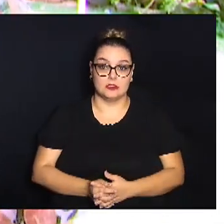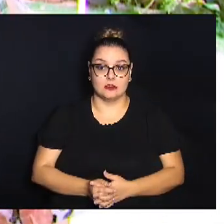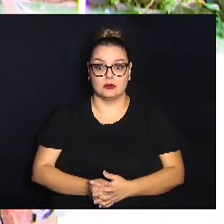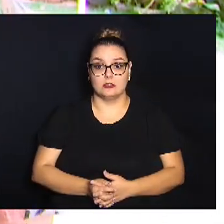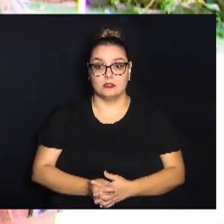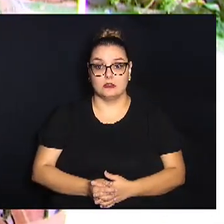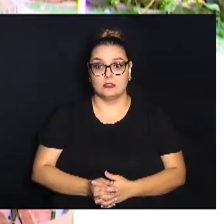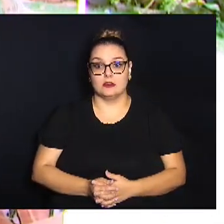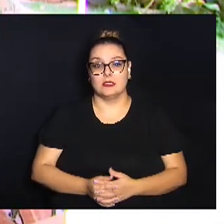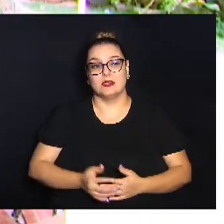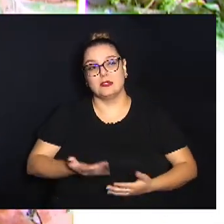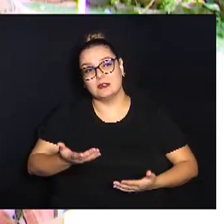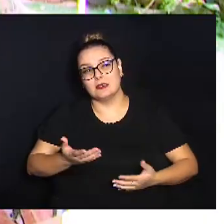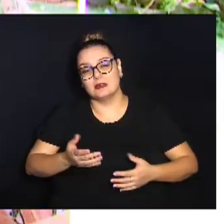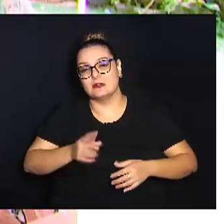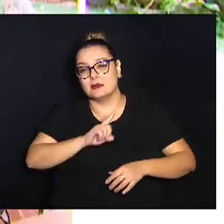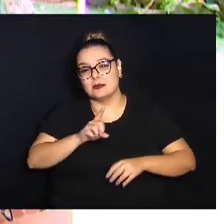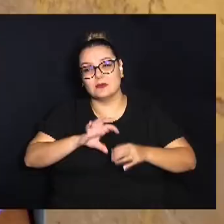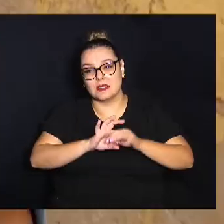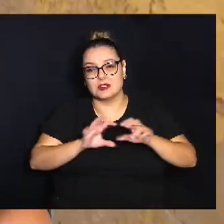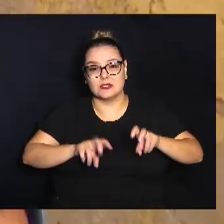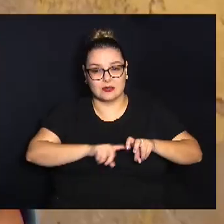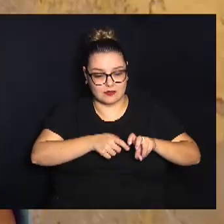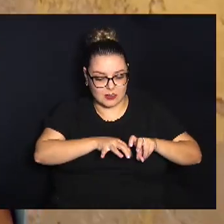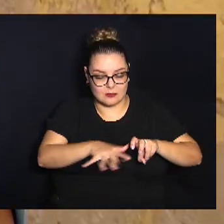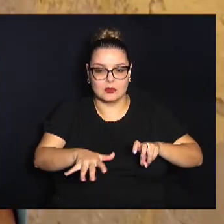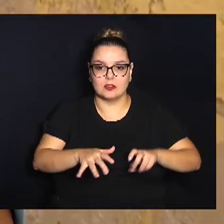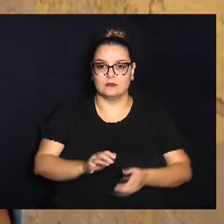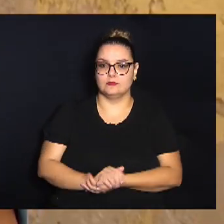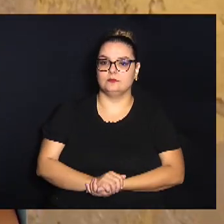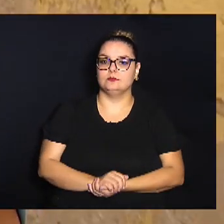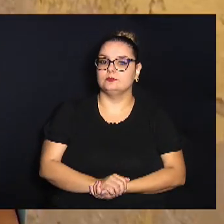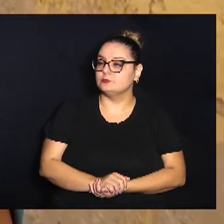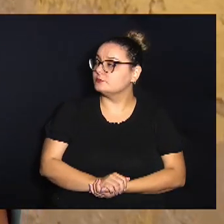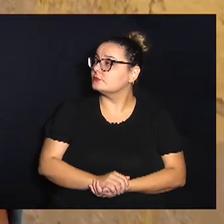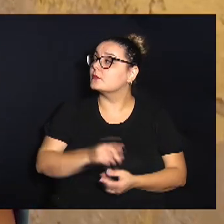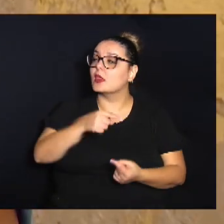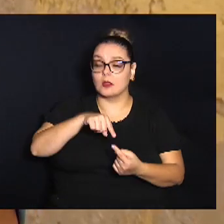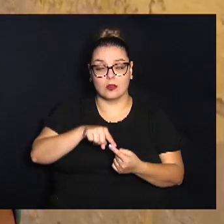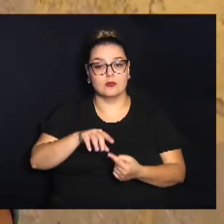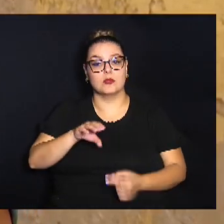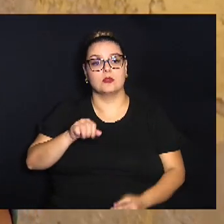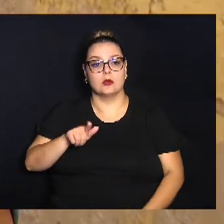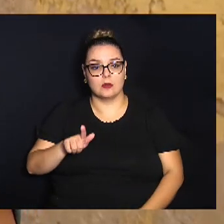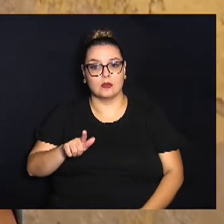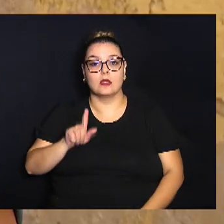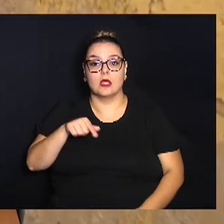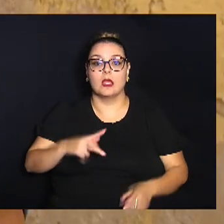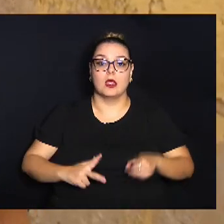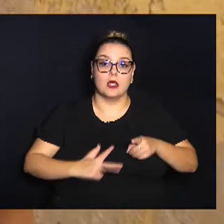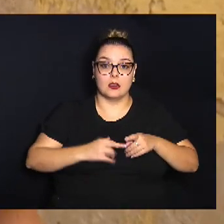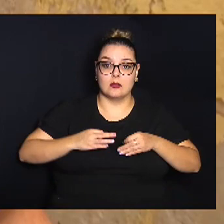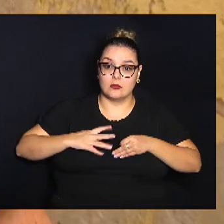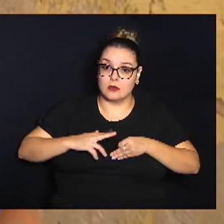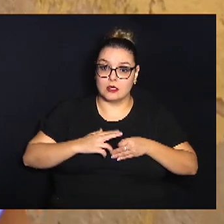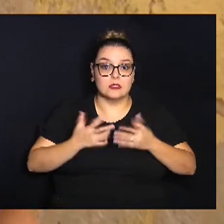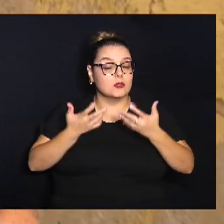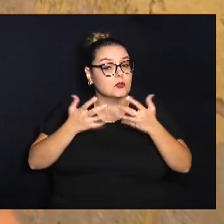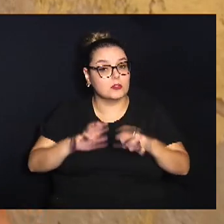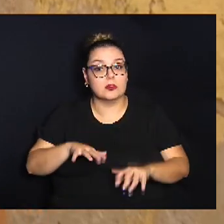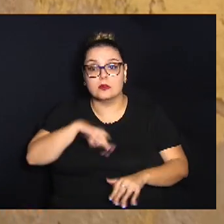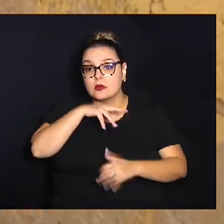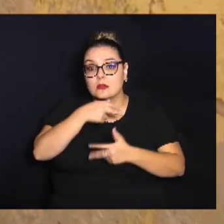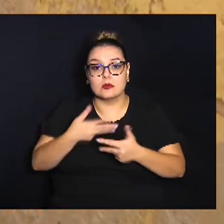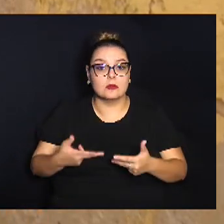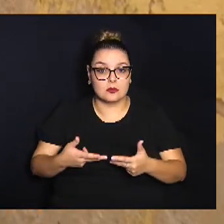impedir esse ciclo indiscriminado de procriação. E o objetivo da ONG é realmente castrar. Nós não queremos que os